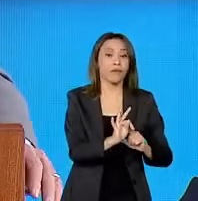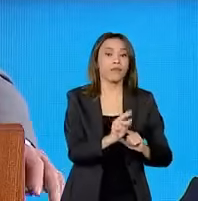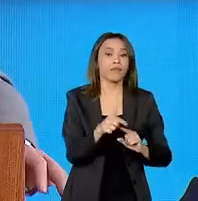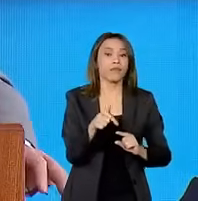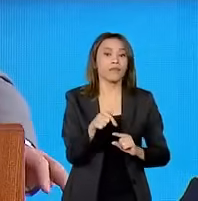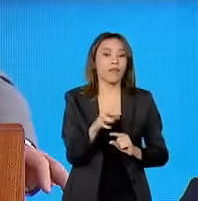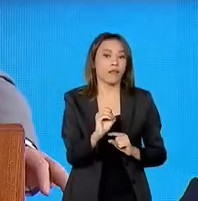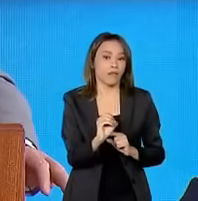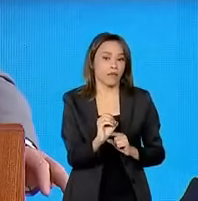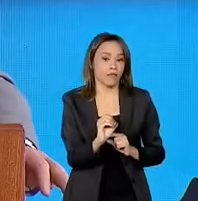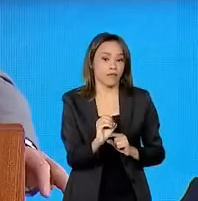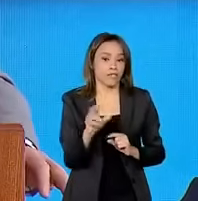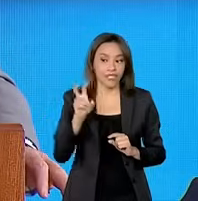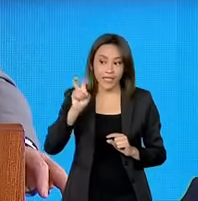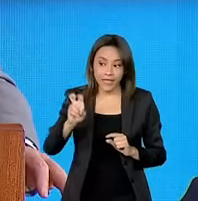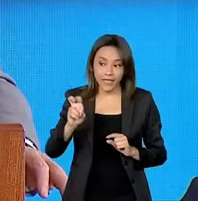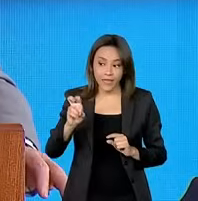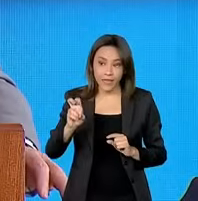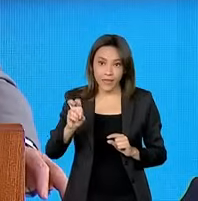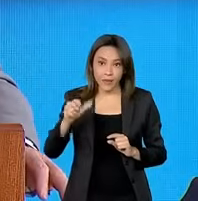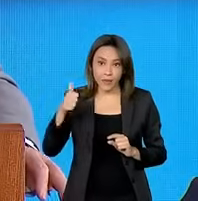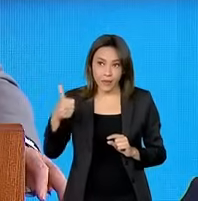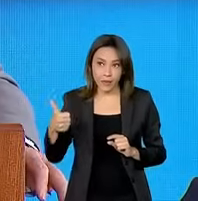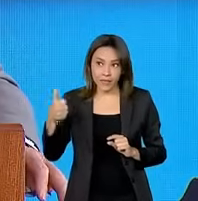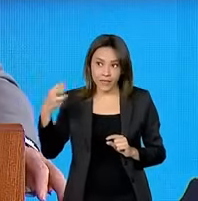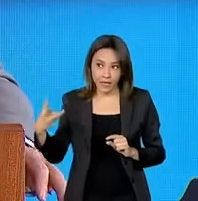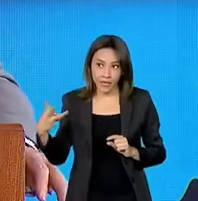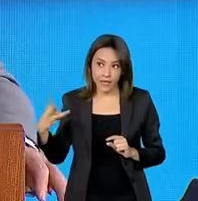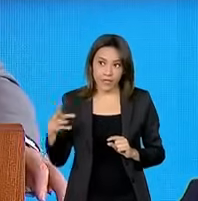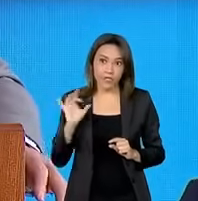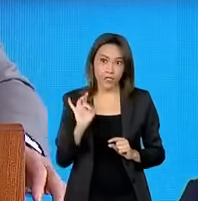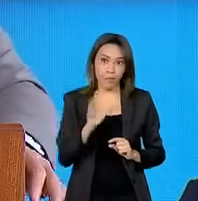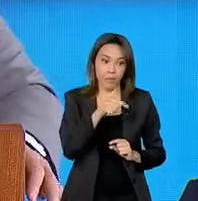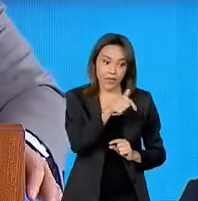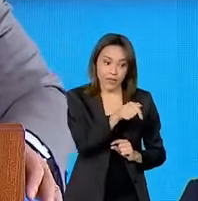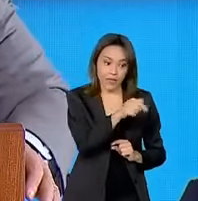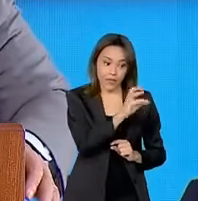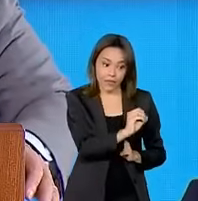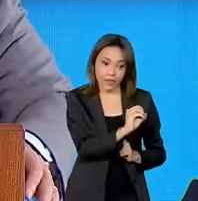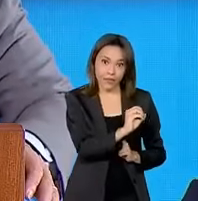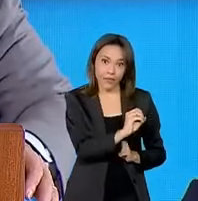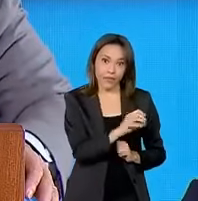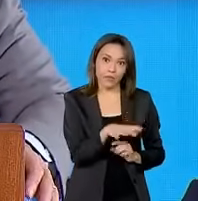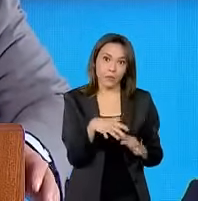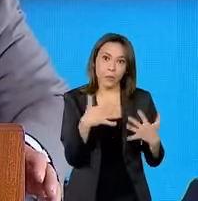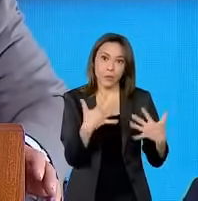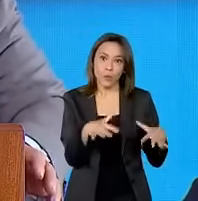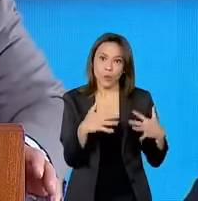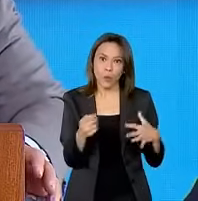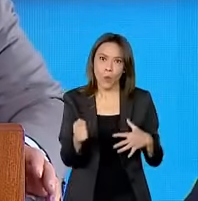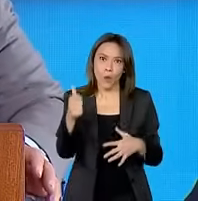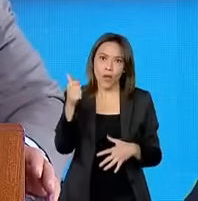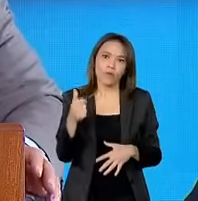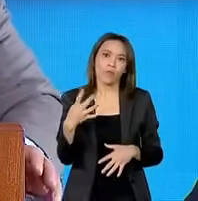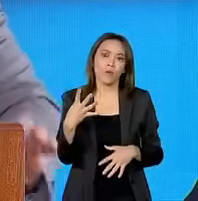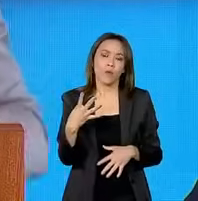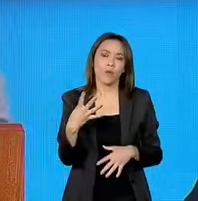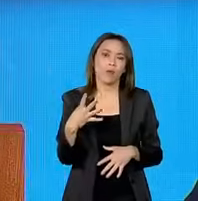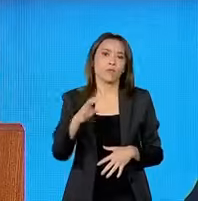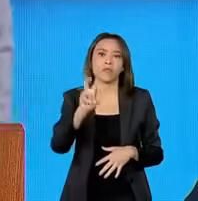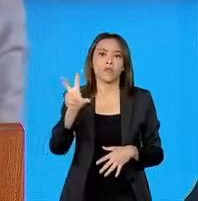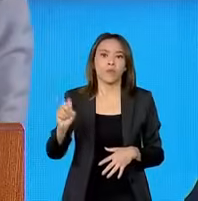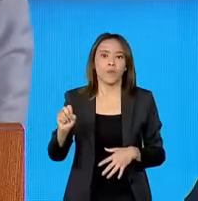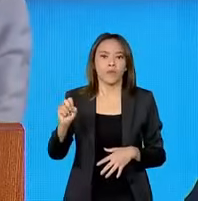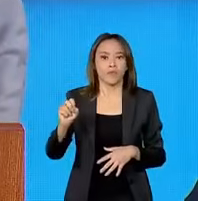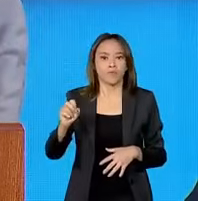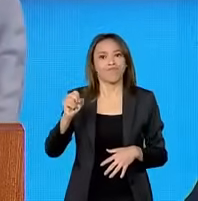Olha, de 513 para 70 é uma diferença de 400 e pico, quase 450. E